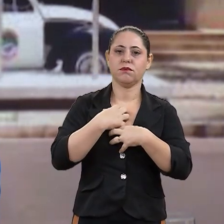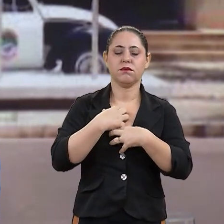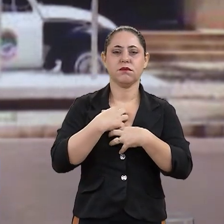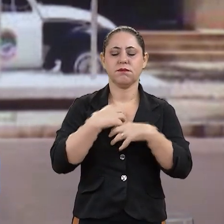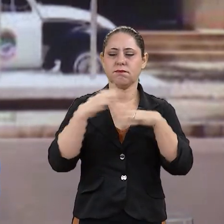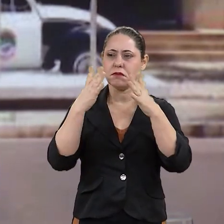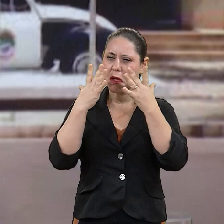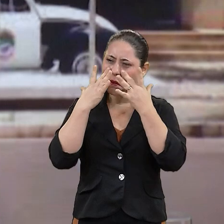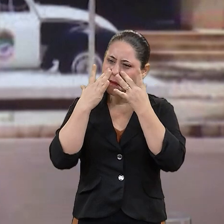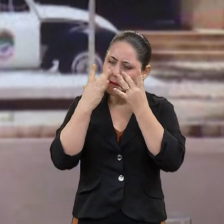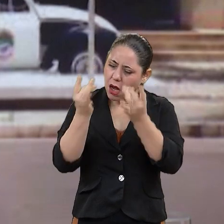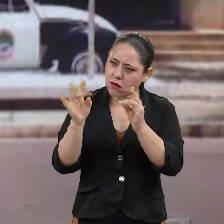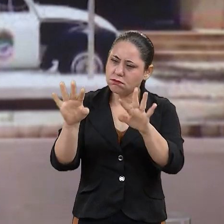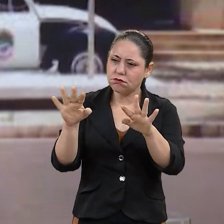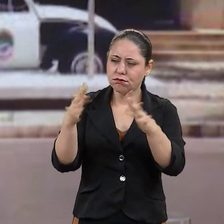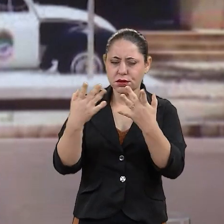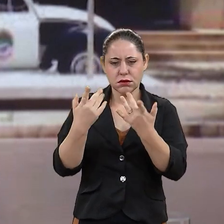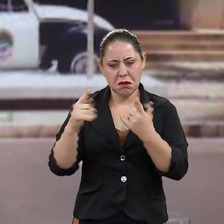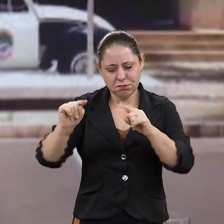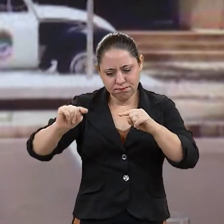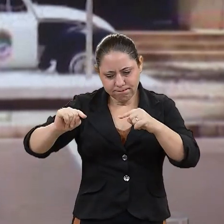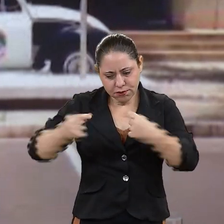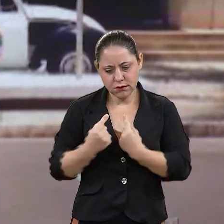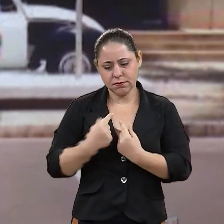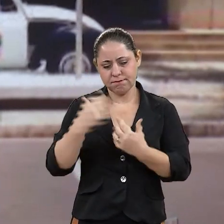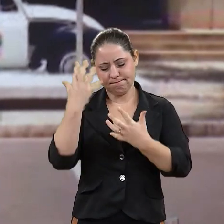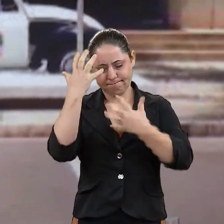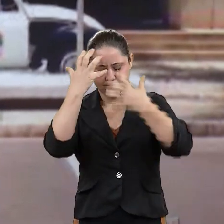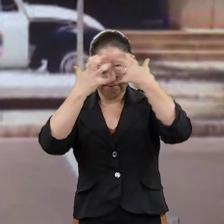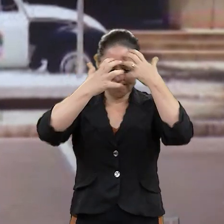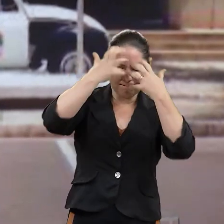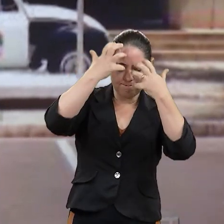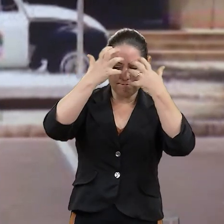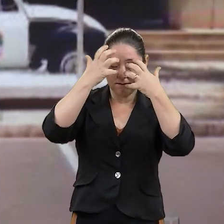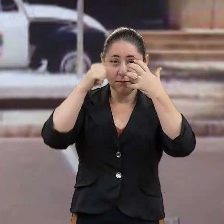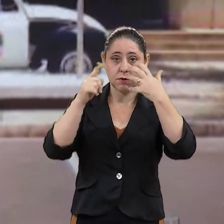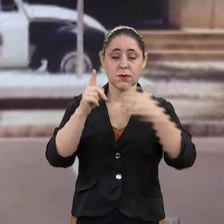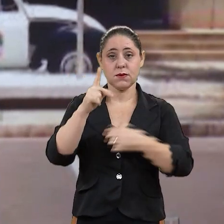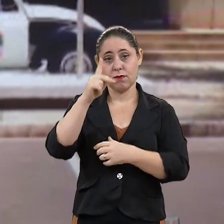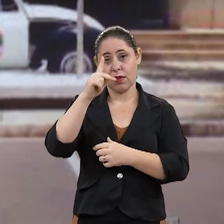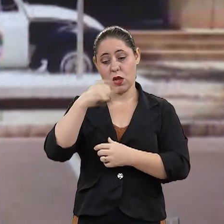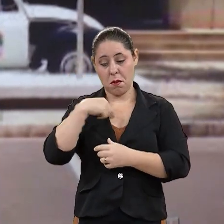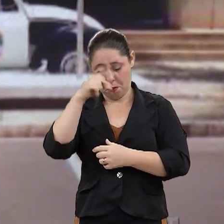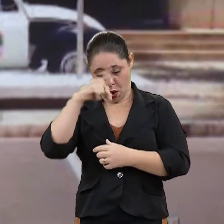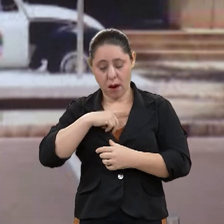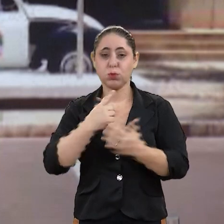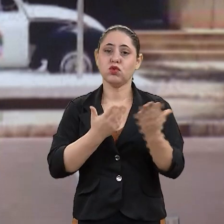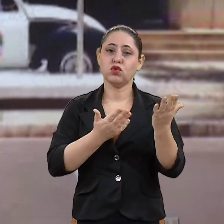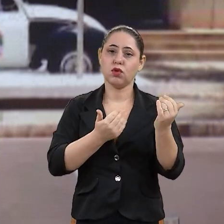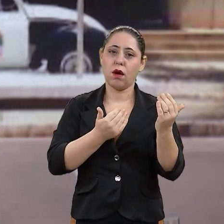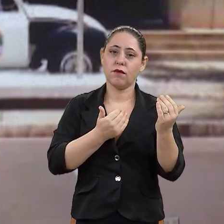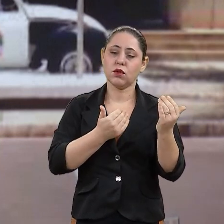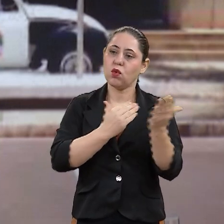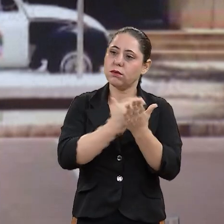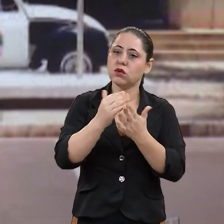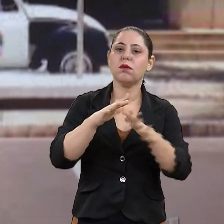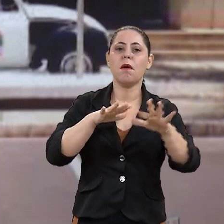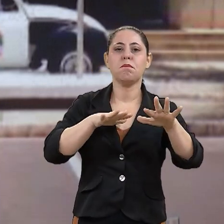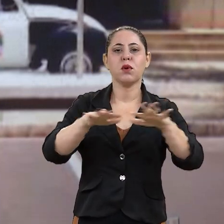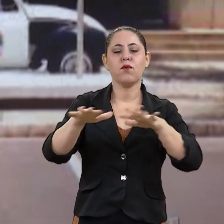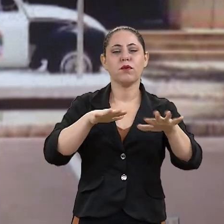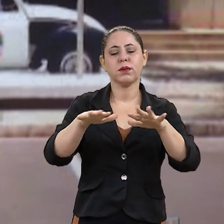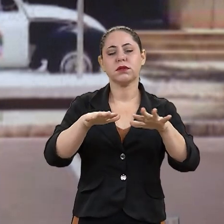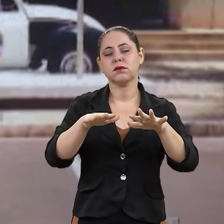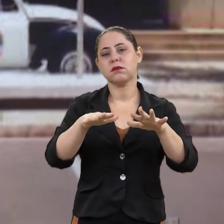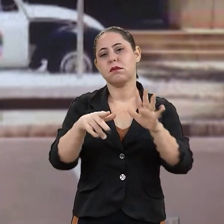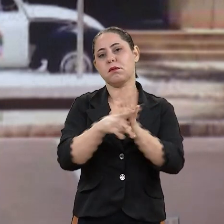E me mobilizou, e me chamou a atenção e me provocou uma reflexão. Então, na minha adolescência para a juventude, eu entrei no movimento